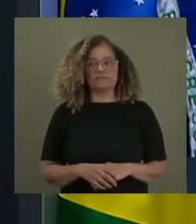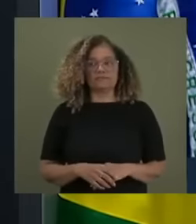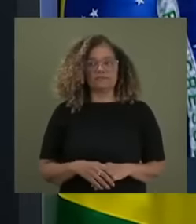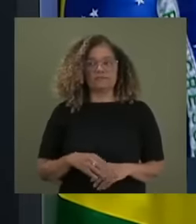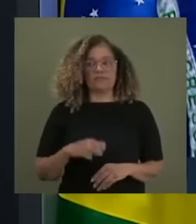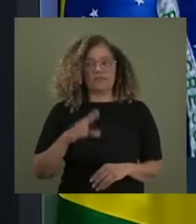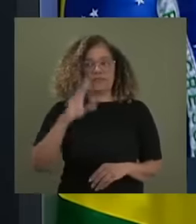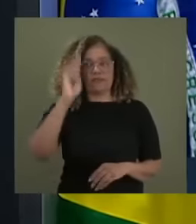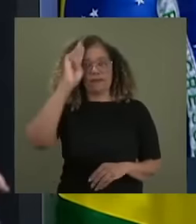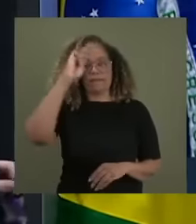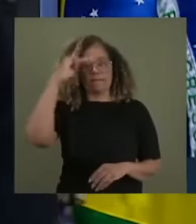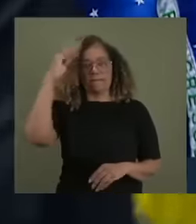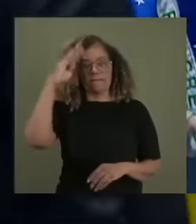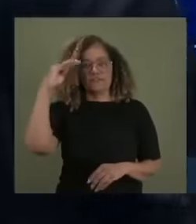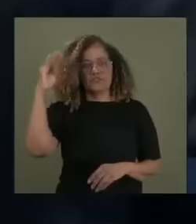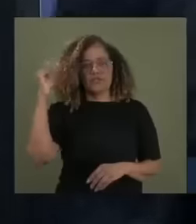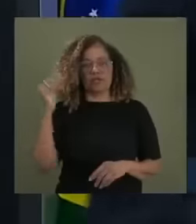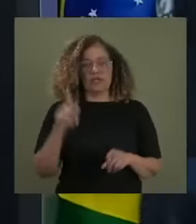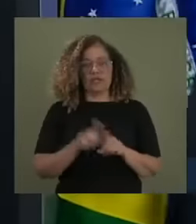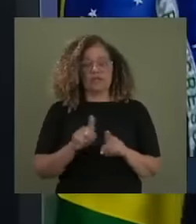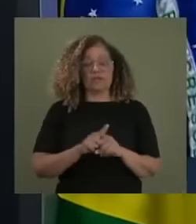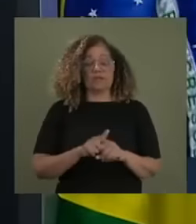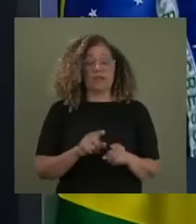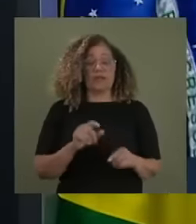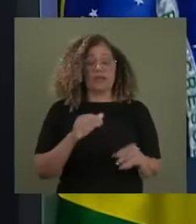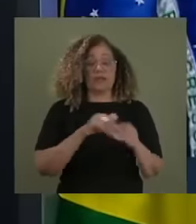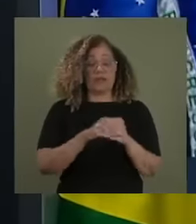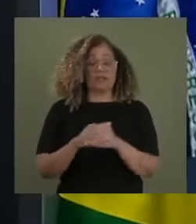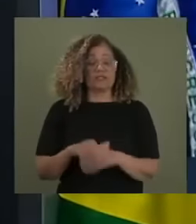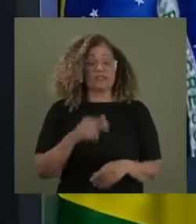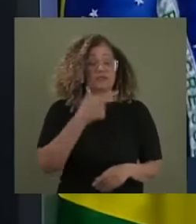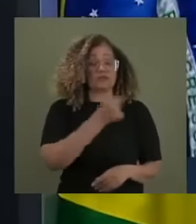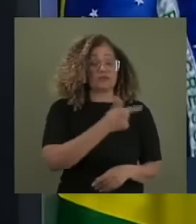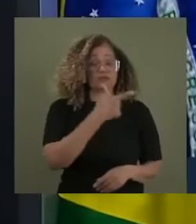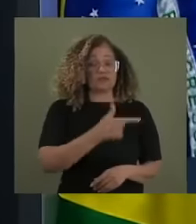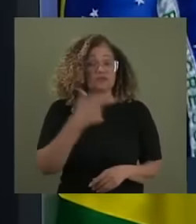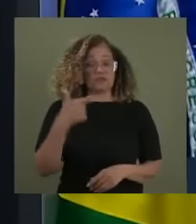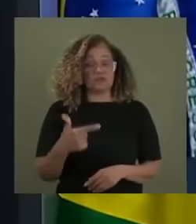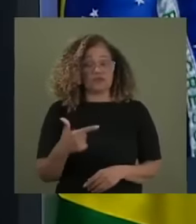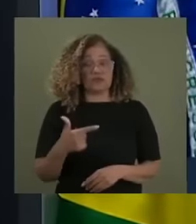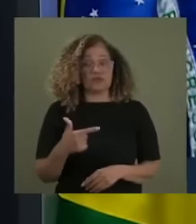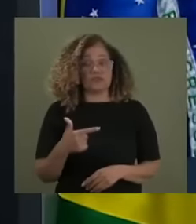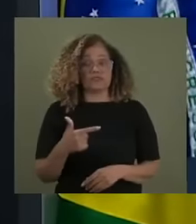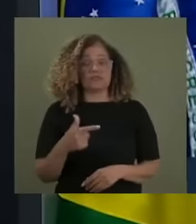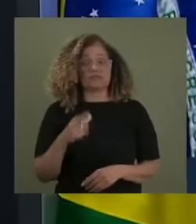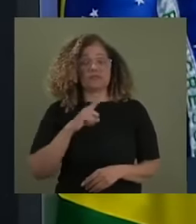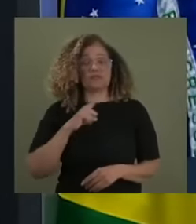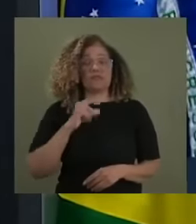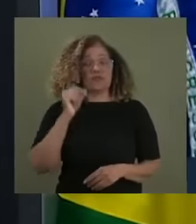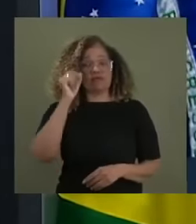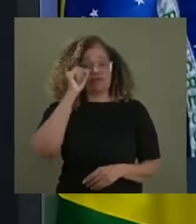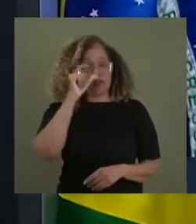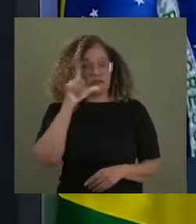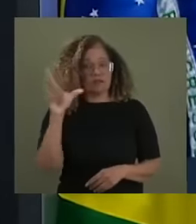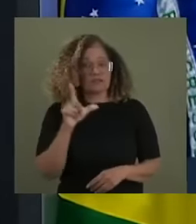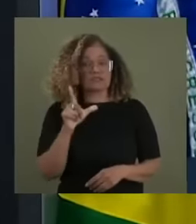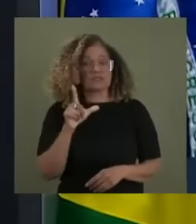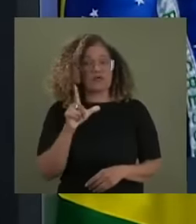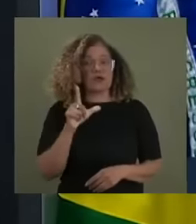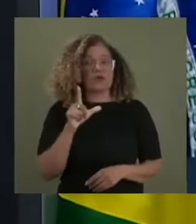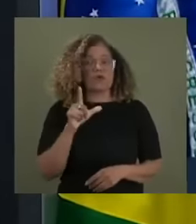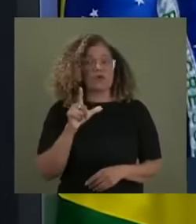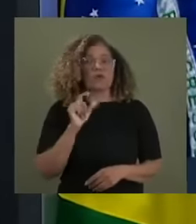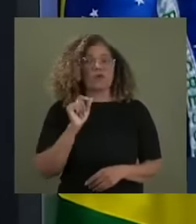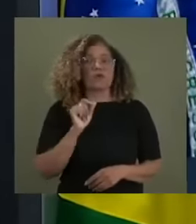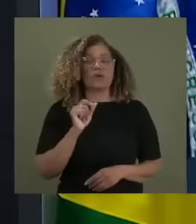interferido nas eleições de 2022 acredite se quiser e chamou atenção o voto do ministro que